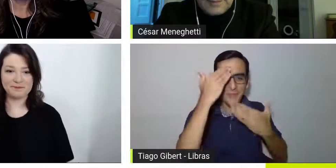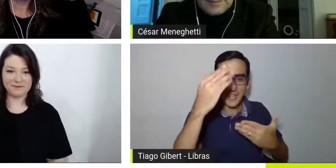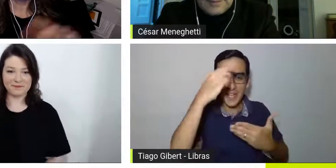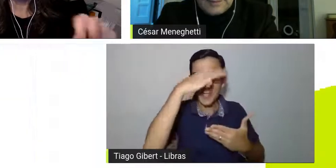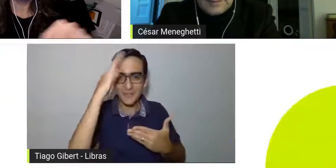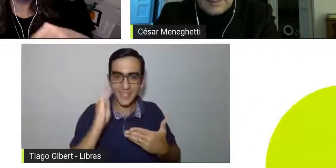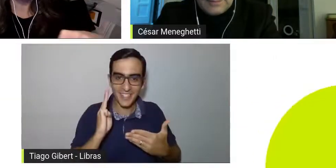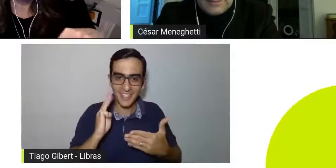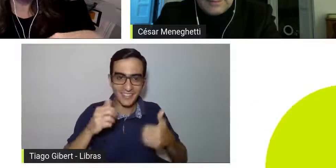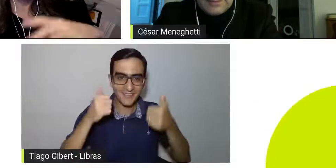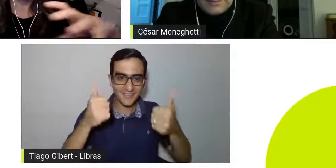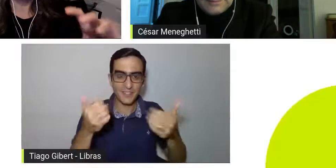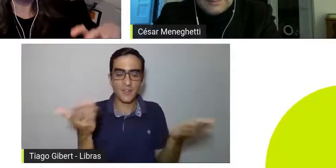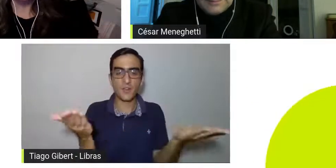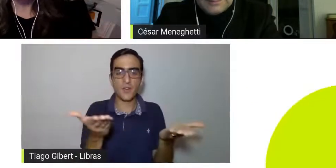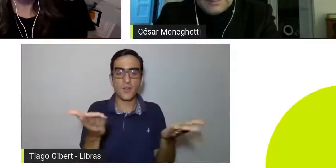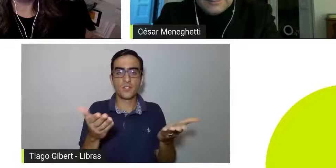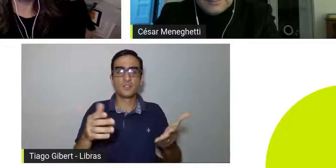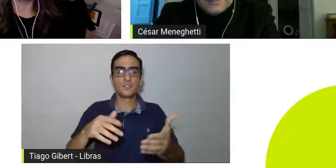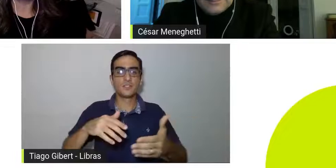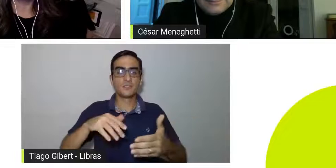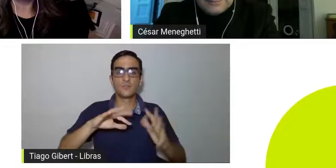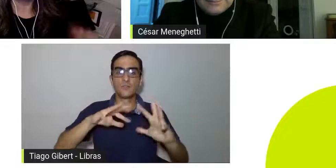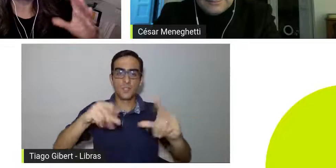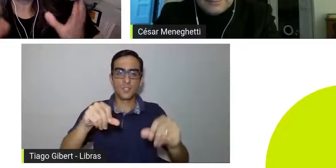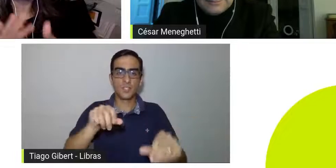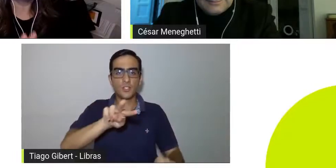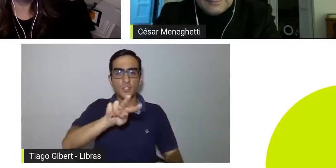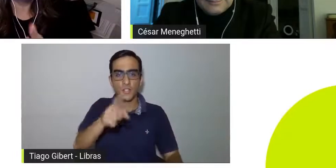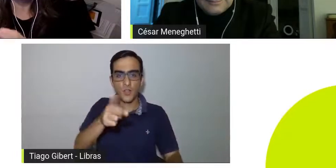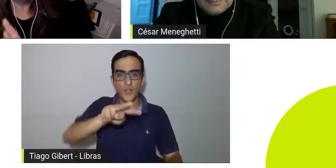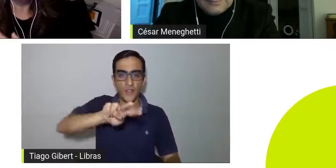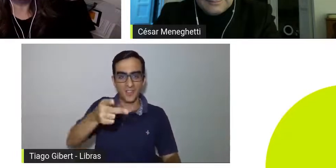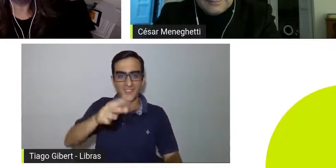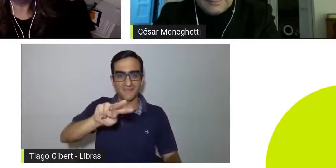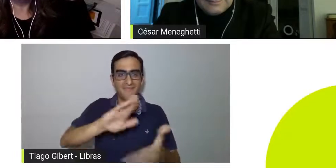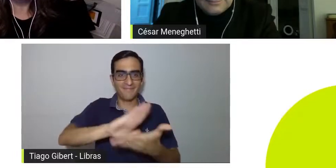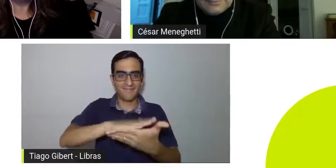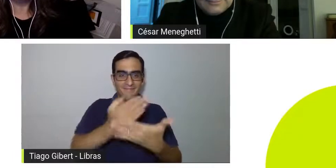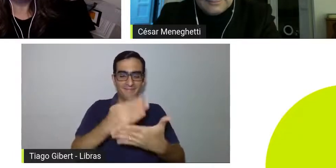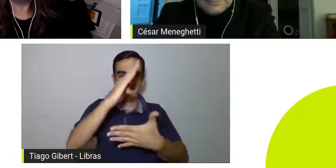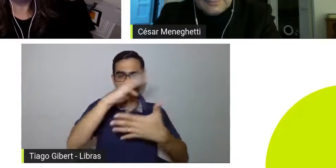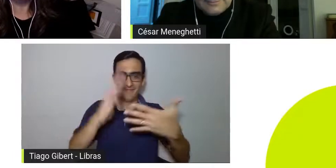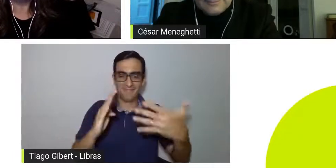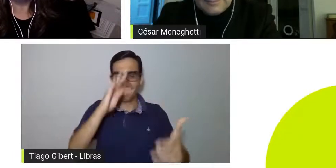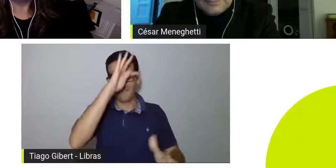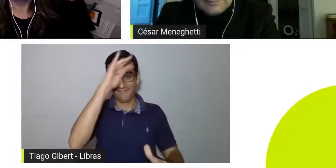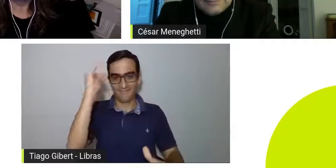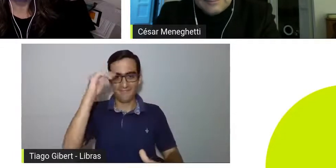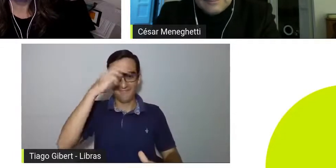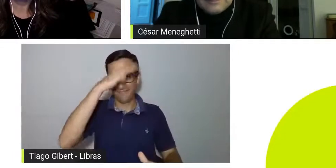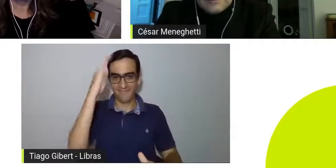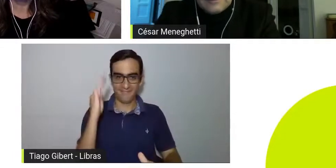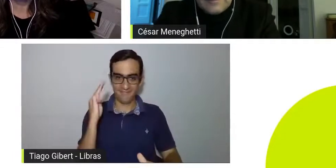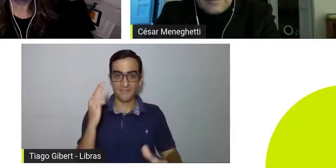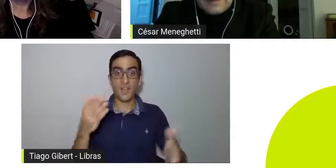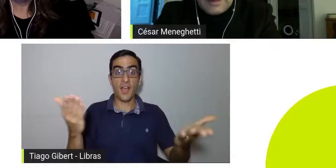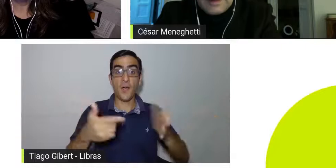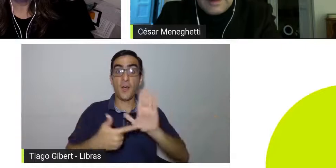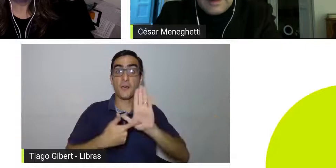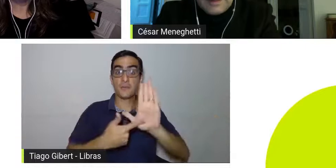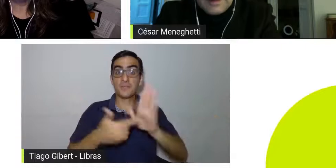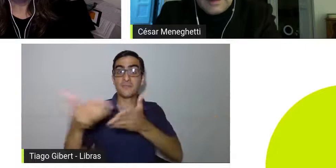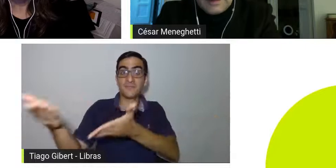Obrigada, e eles vão se revezar, como eu falei, a gente vai ter uma janela e vão se revezar o Thiago e a Marina durante todo o programa. E agora